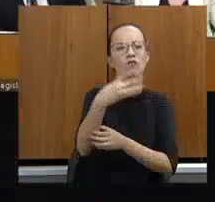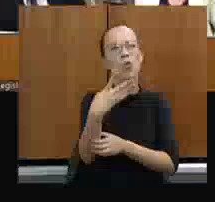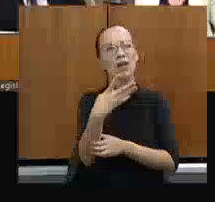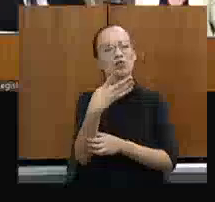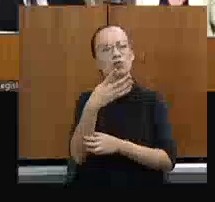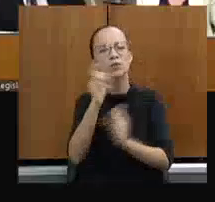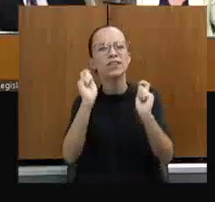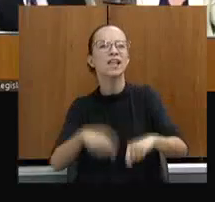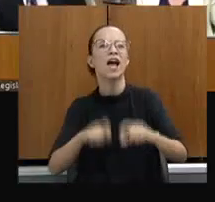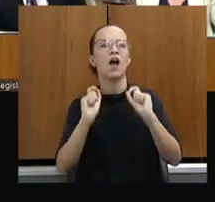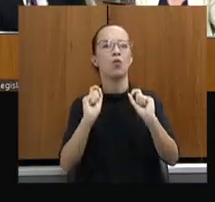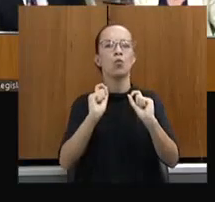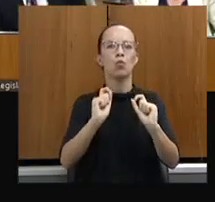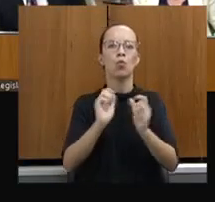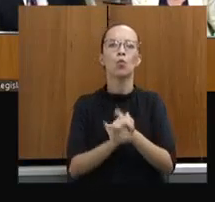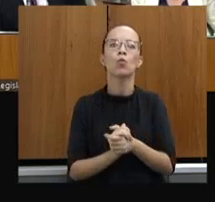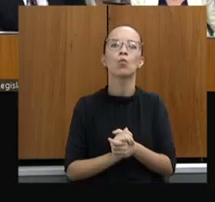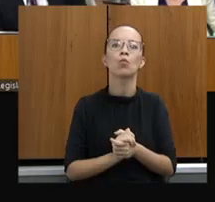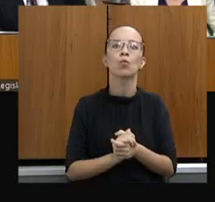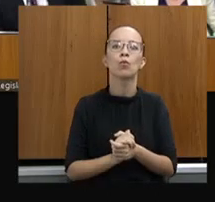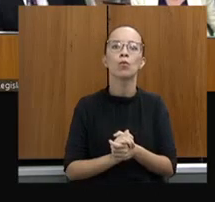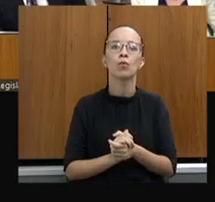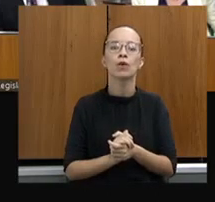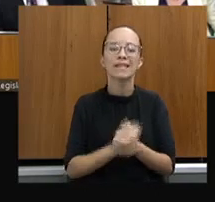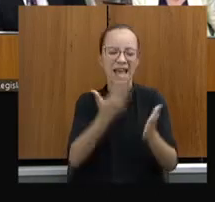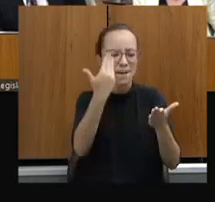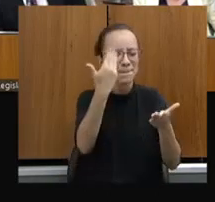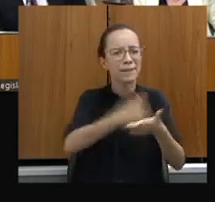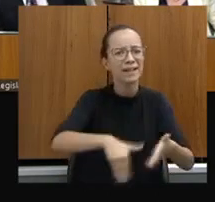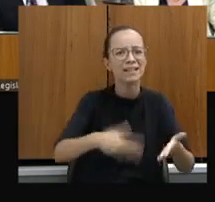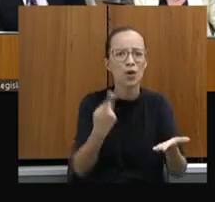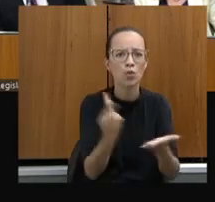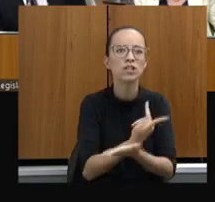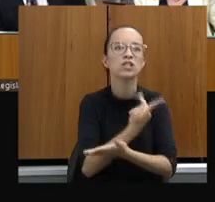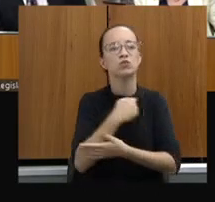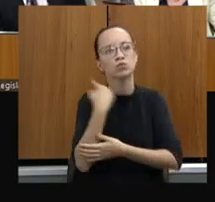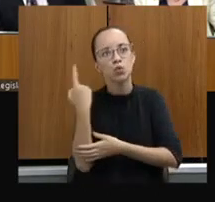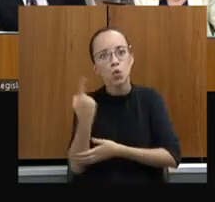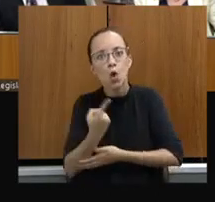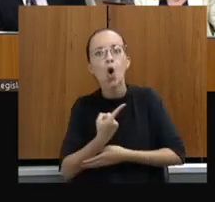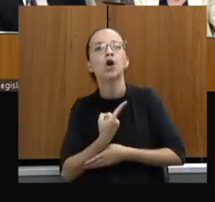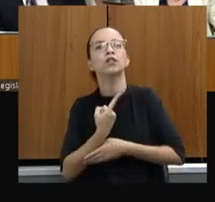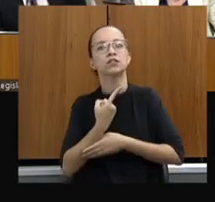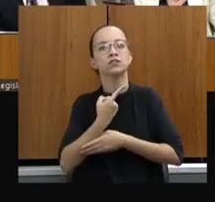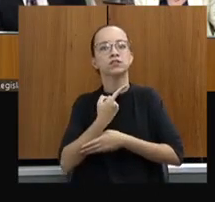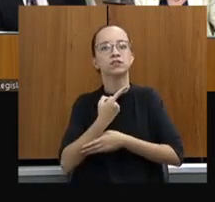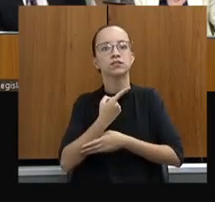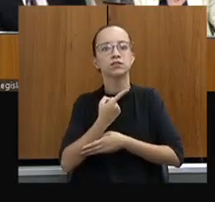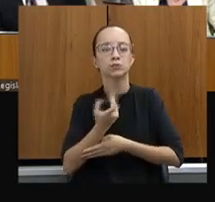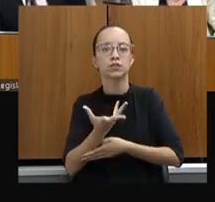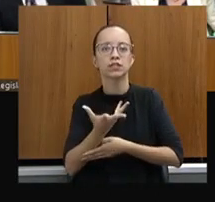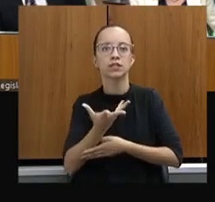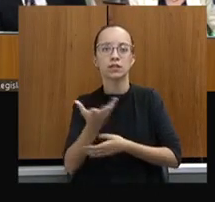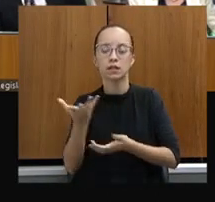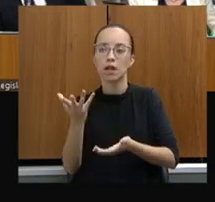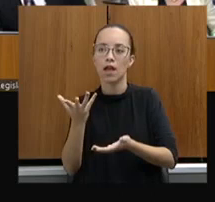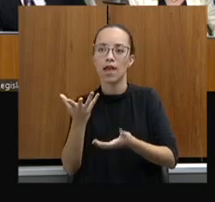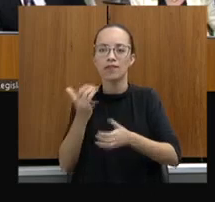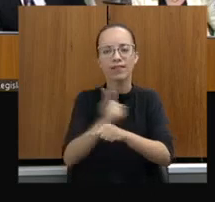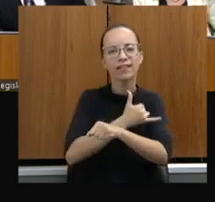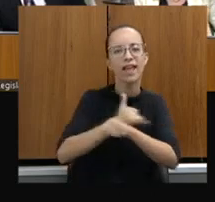permite que parte dessa dessa perda possa ser compensada com não pagamento de dívida então nós